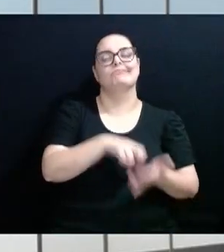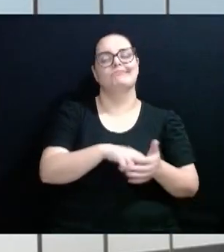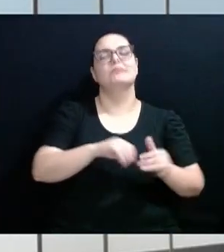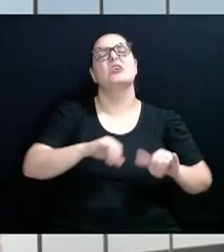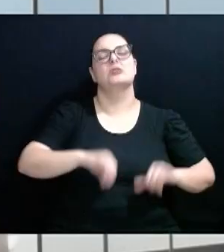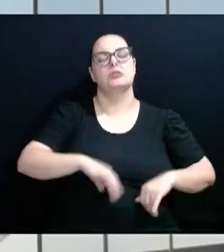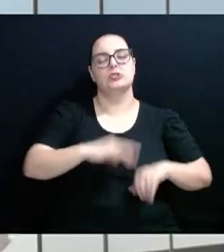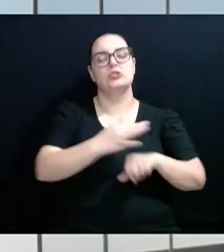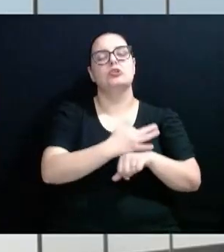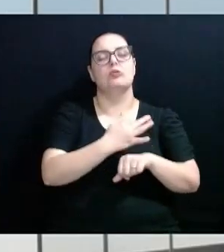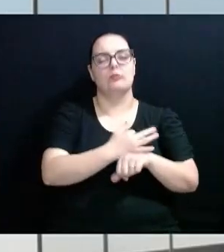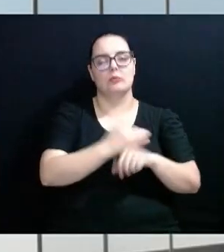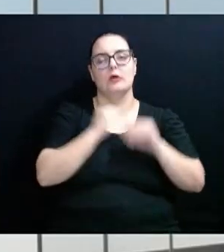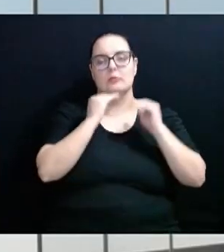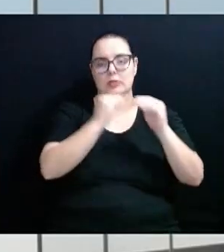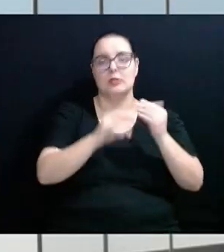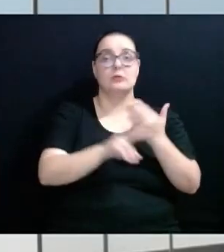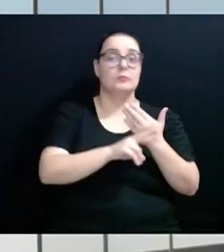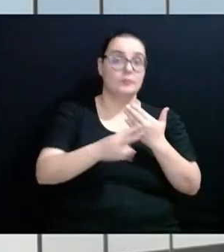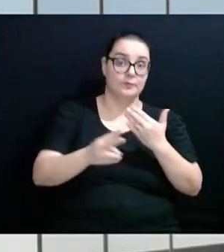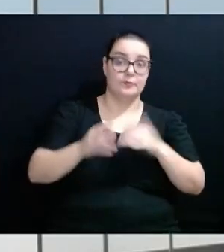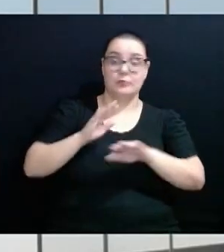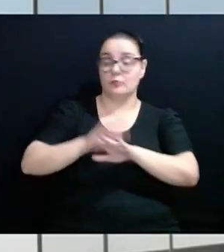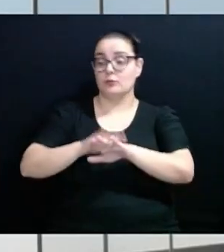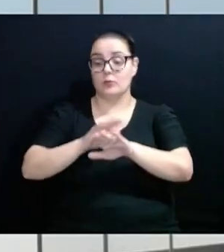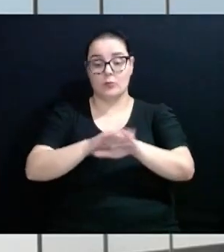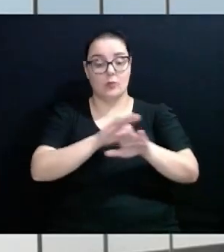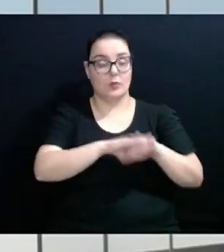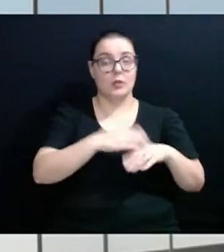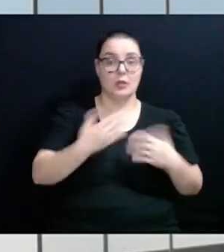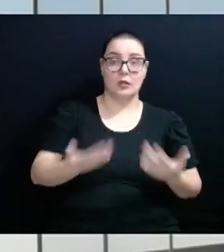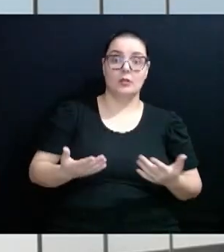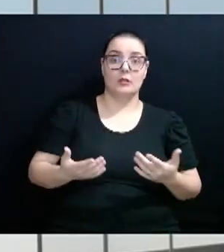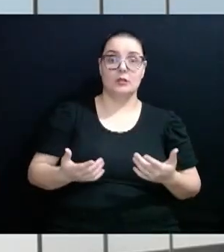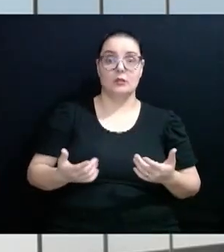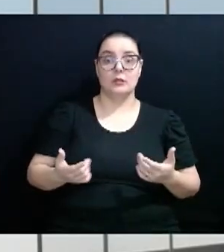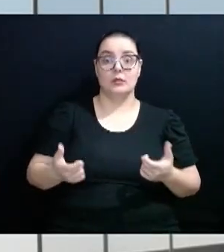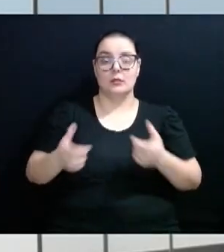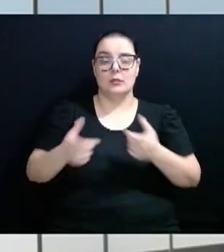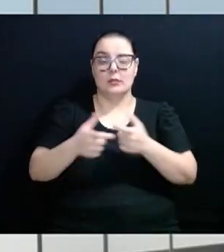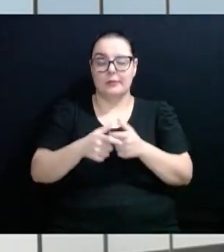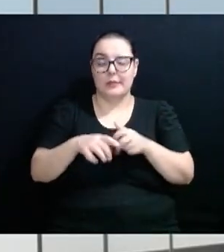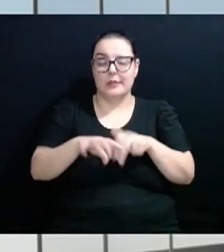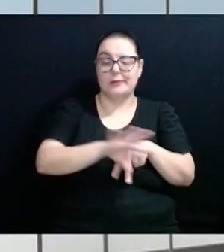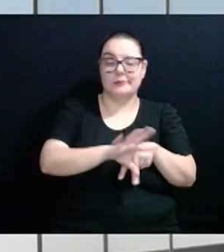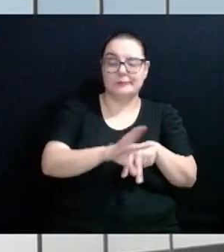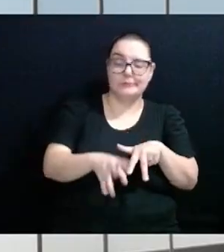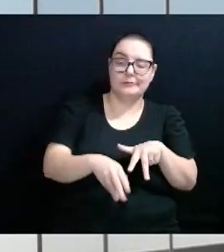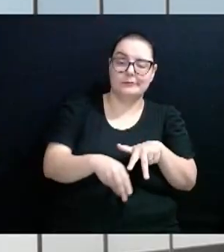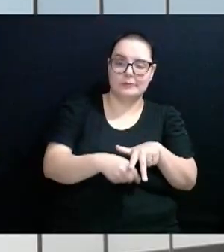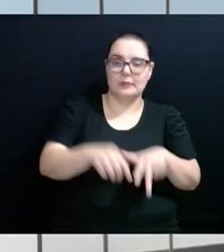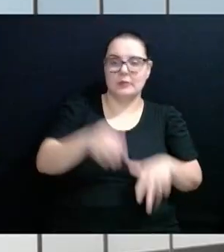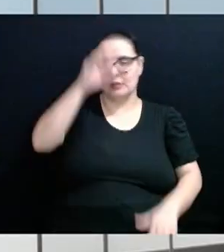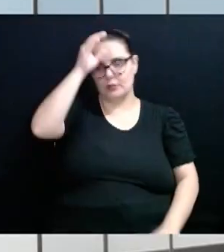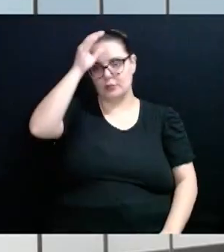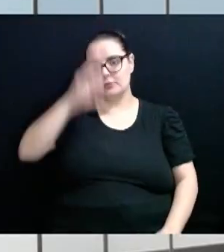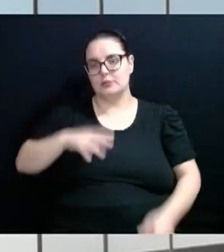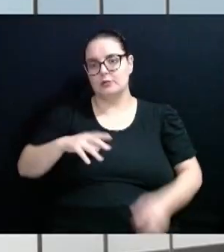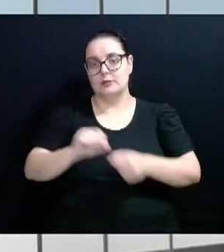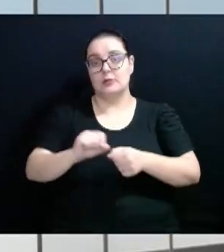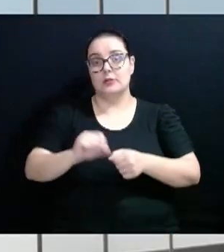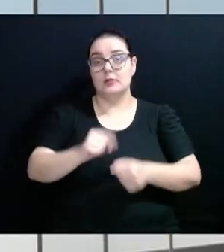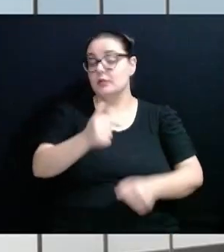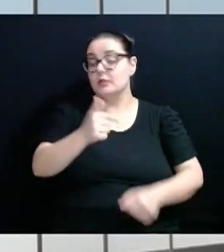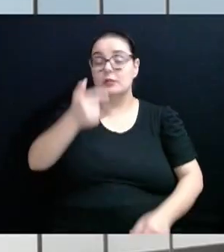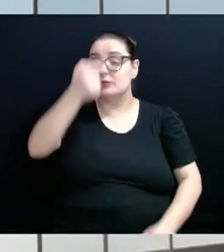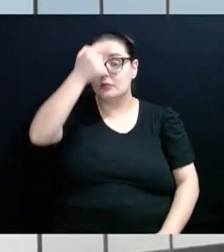isso se reflete em atos da pequena corrupção, né, que o cidadão faz sem nem ter consciência que às